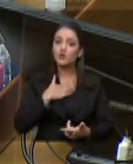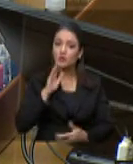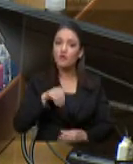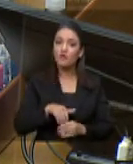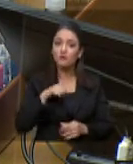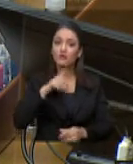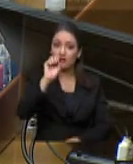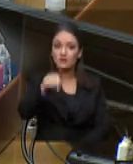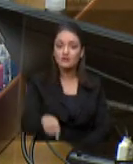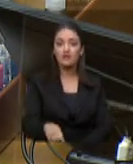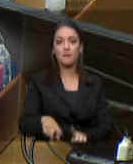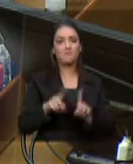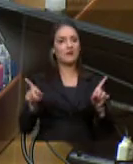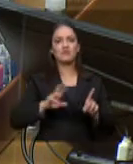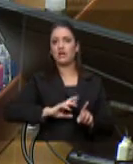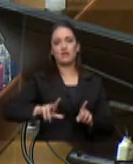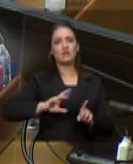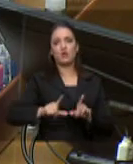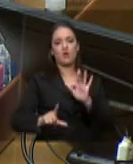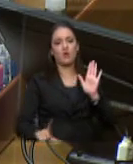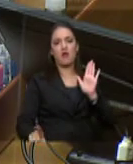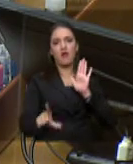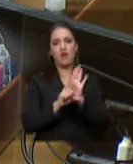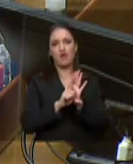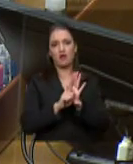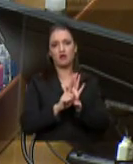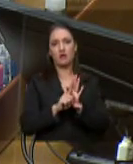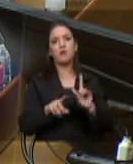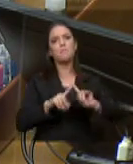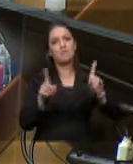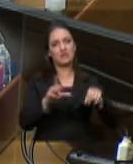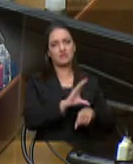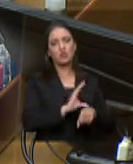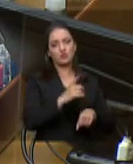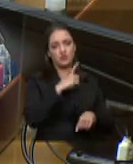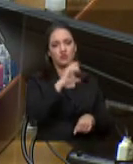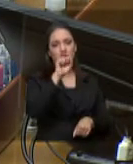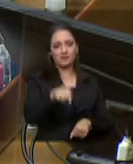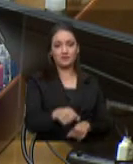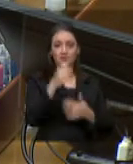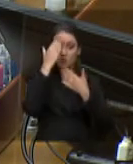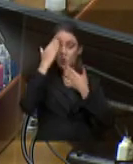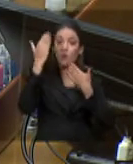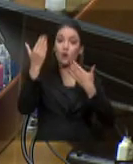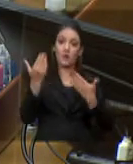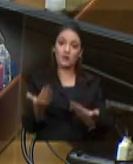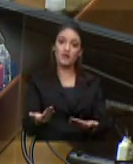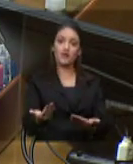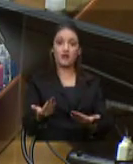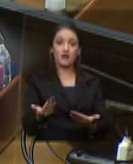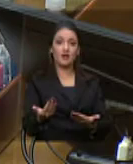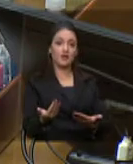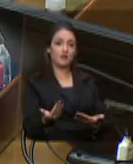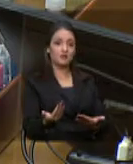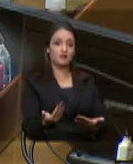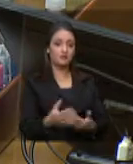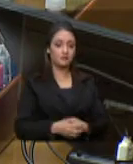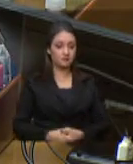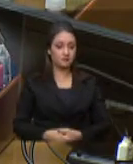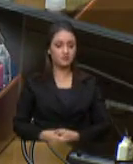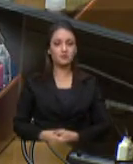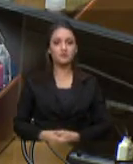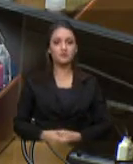Só que não era uma base normativa infraconstitucional, mas constitucional. Mas eu agradeço a Vossa Excelência pela... Senhor Presidente. Ouvir.